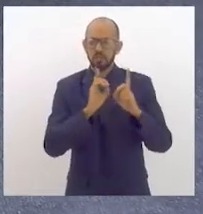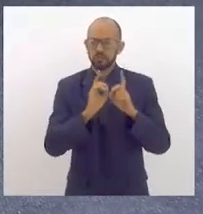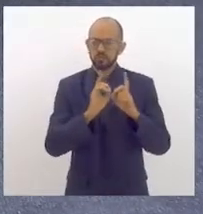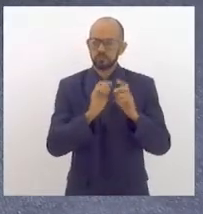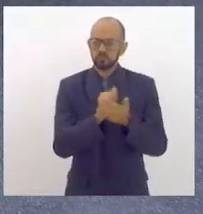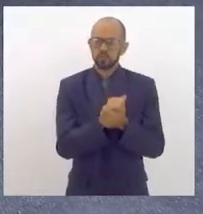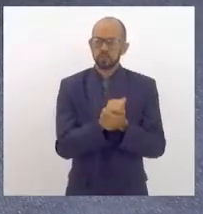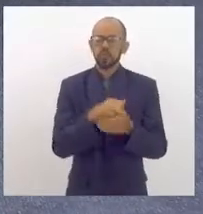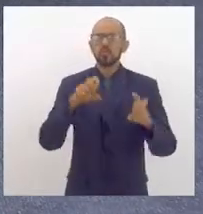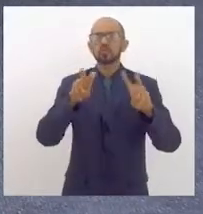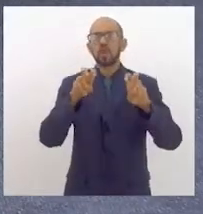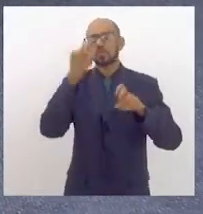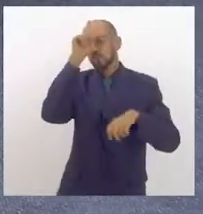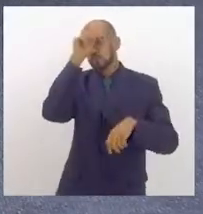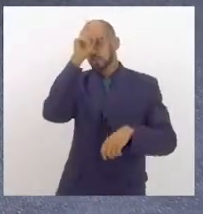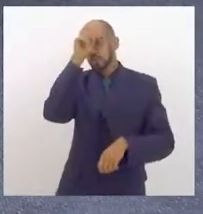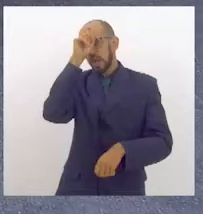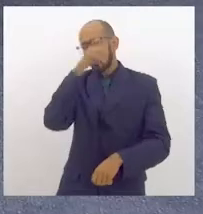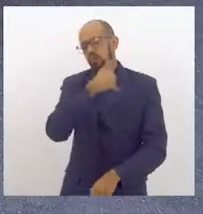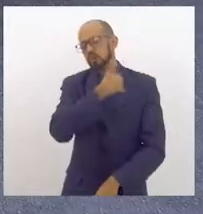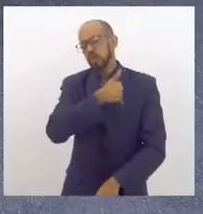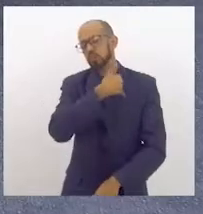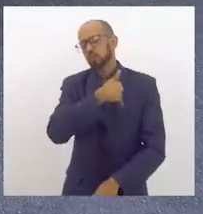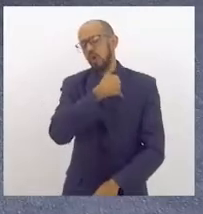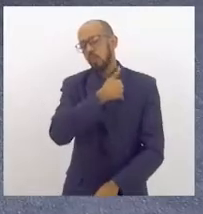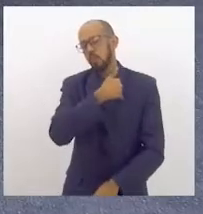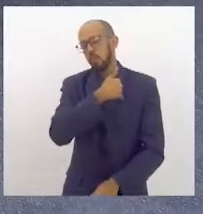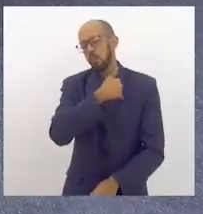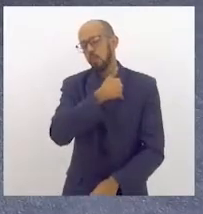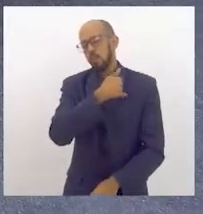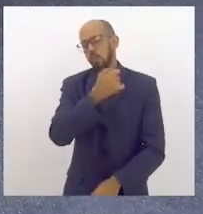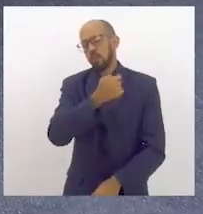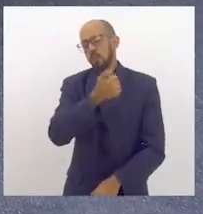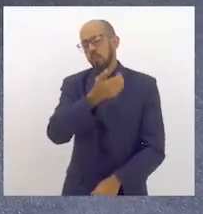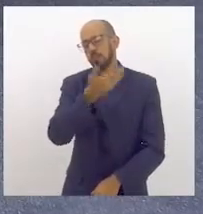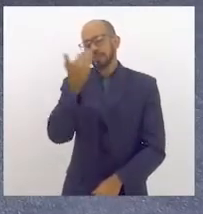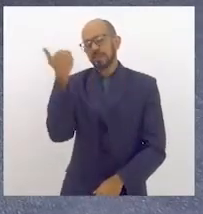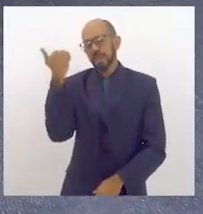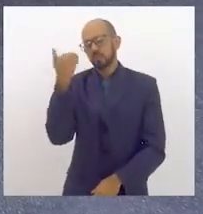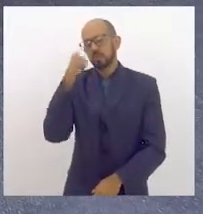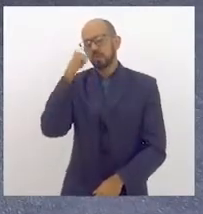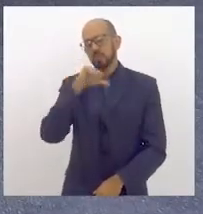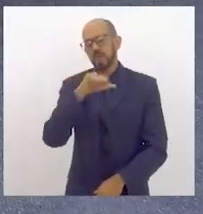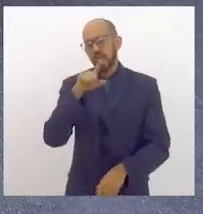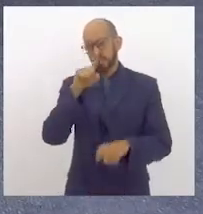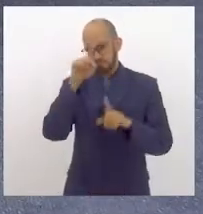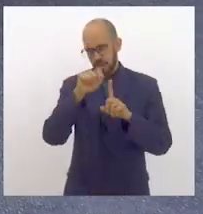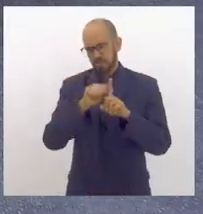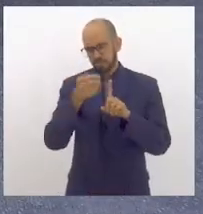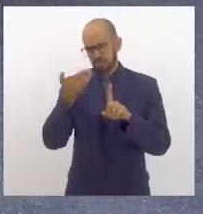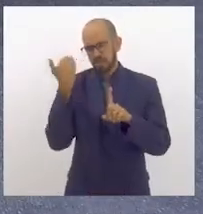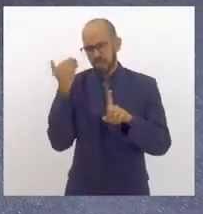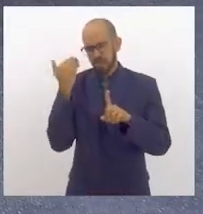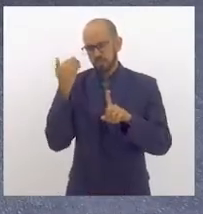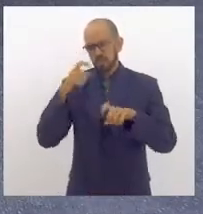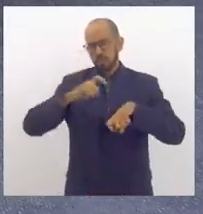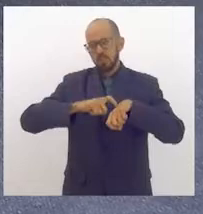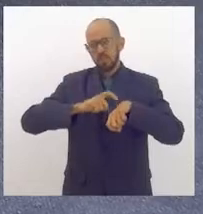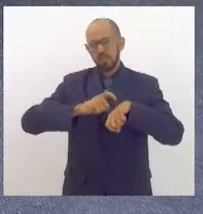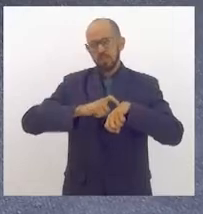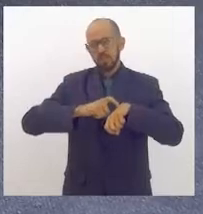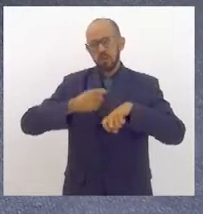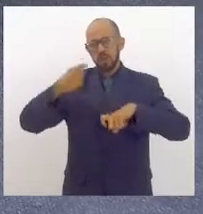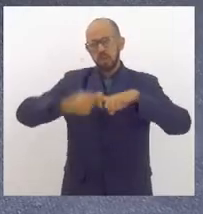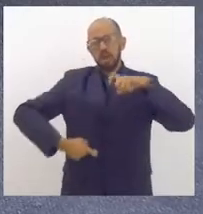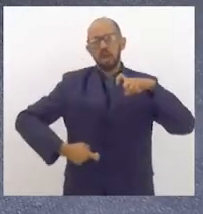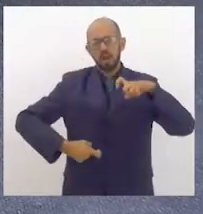São João de Meriti há cerca de um mês defendendo uma mulher que na hora do parto foi estuprada